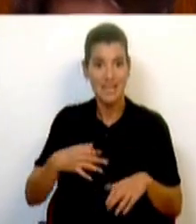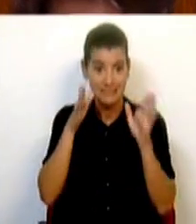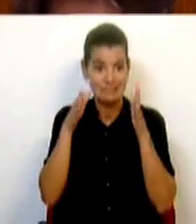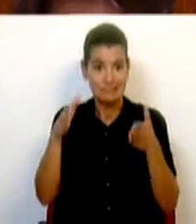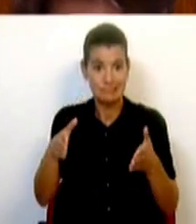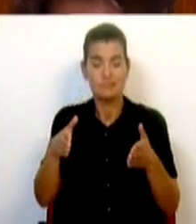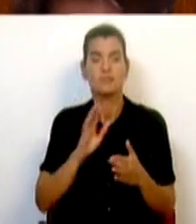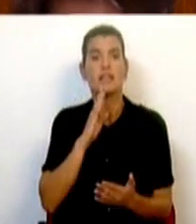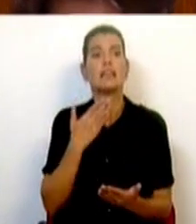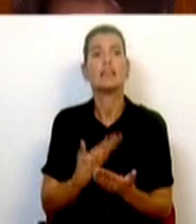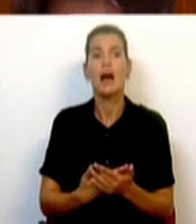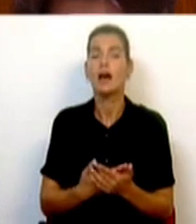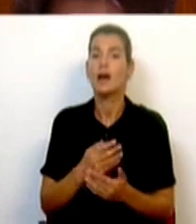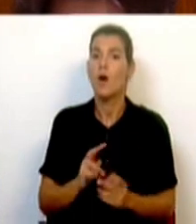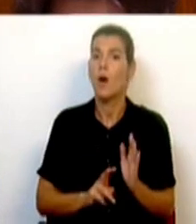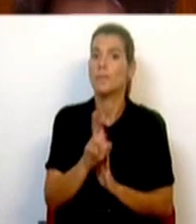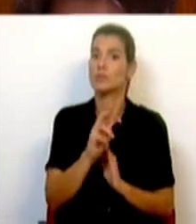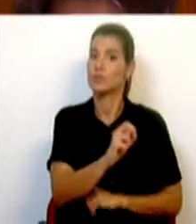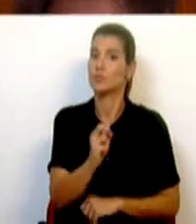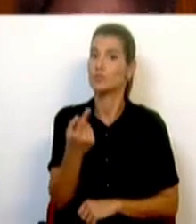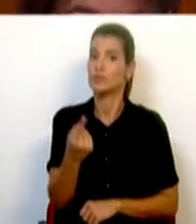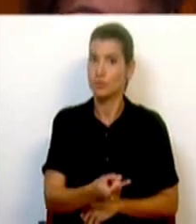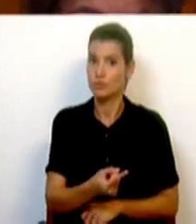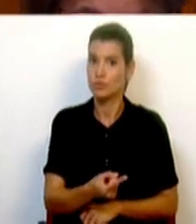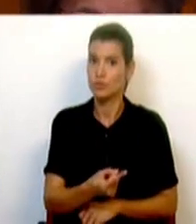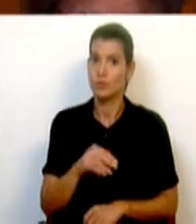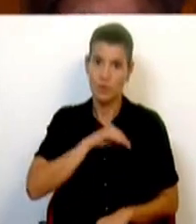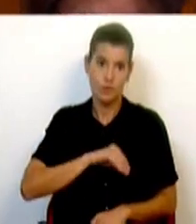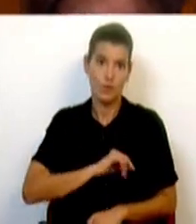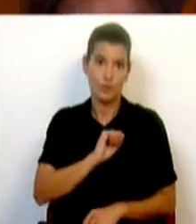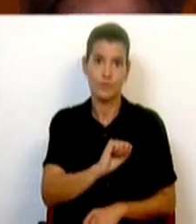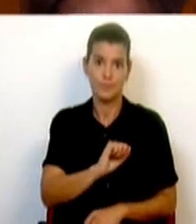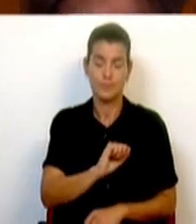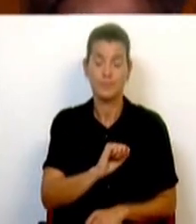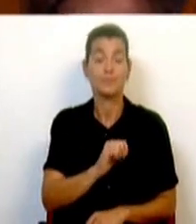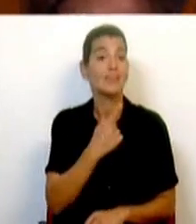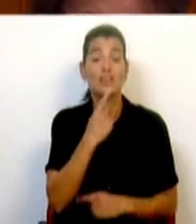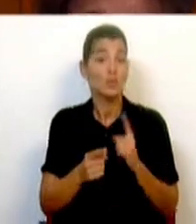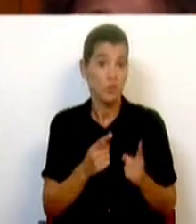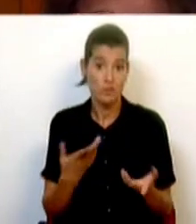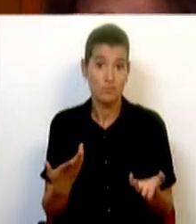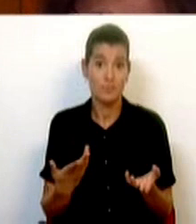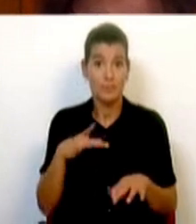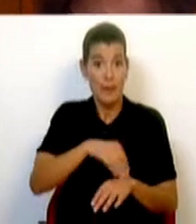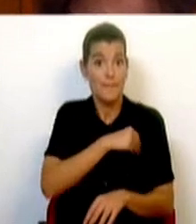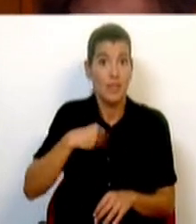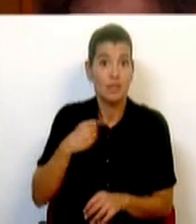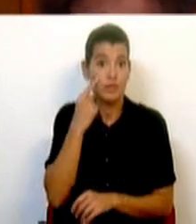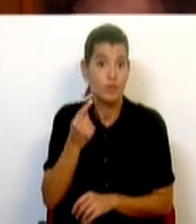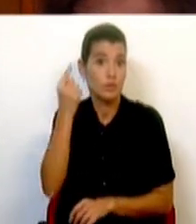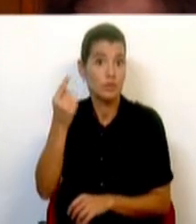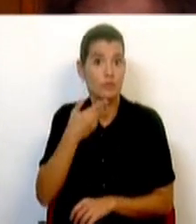traduzir-se-á num aumento de 33% dos seus vencimentos. Significa isto que um médico